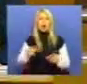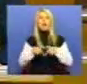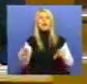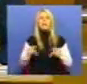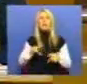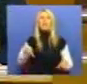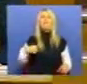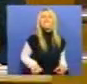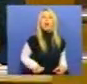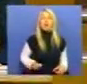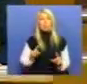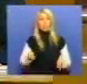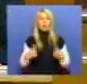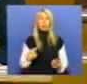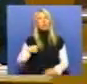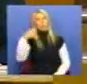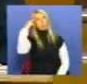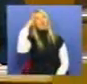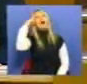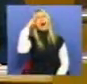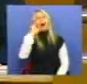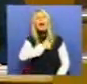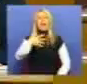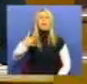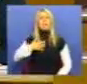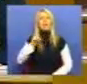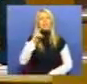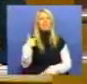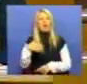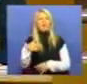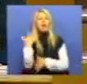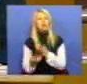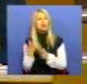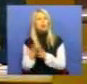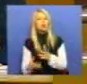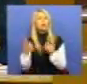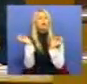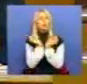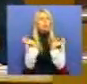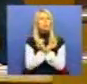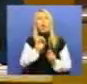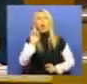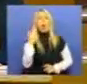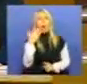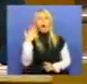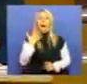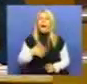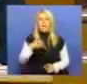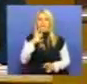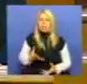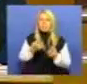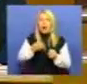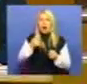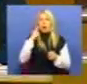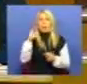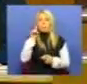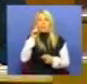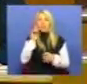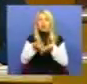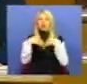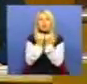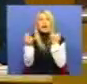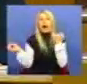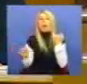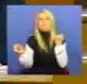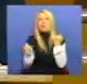para que não tenha a ousadia de pensar que a empresa fará descontos para a segurança social ou sequer ter a ambição de ter qualquer proteção social